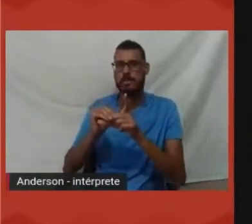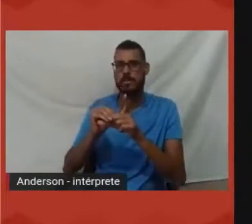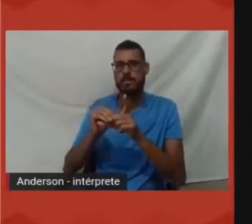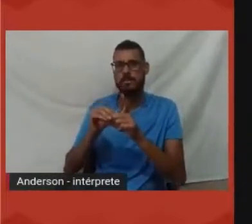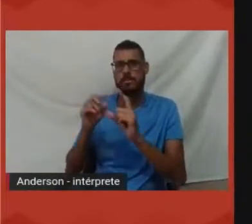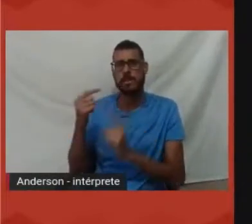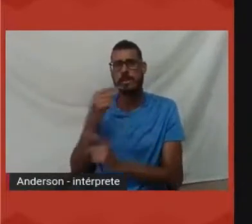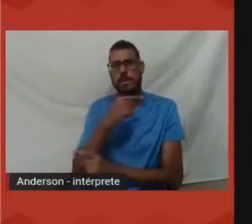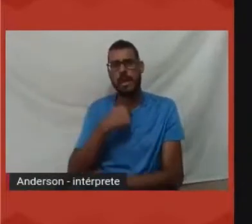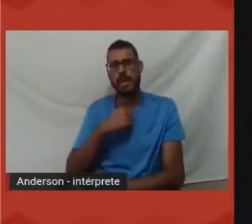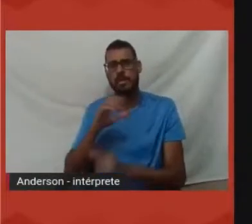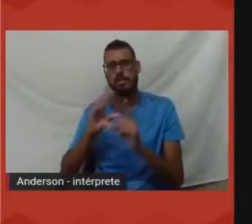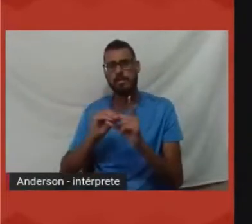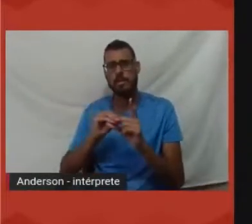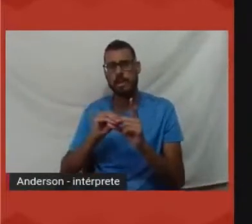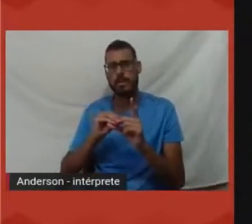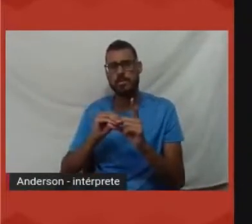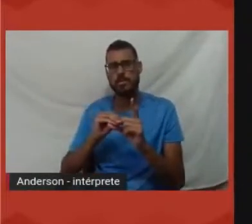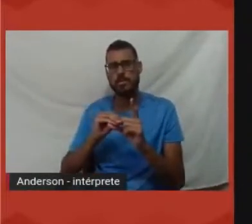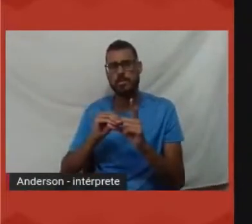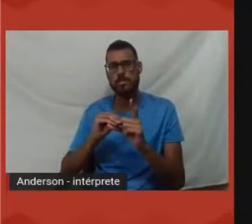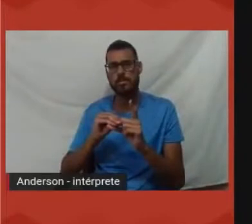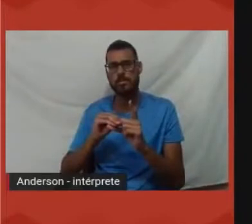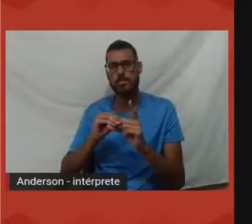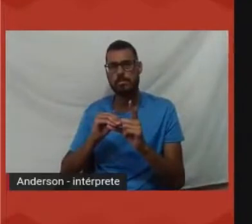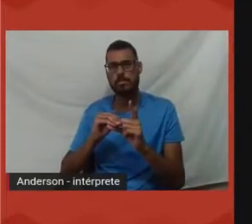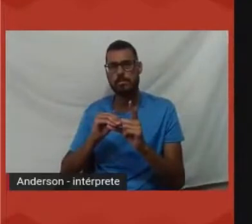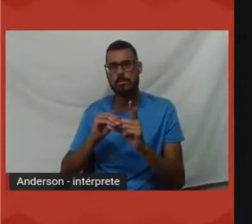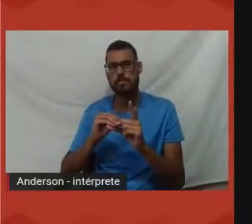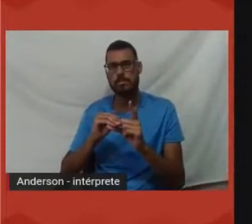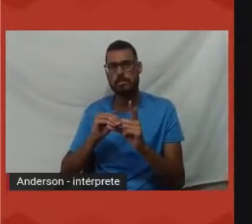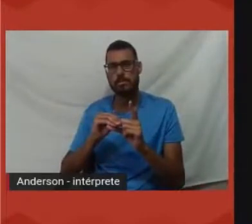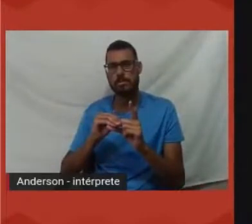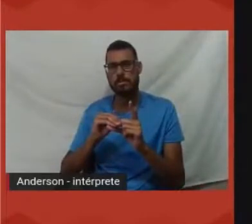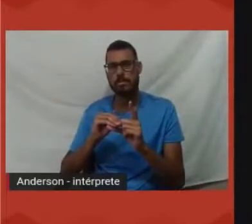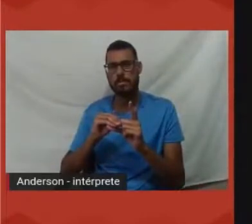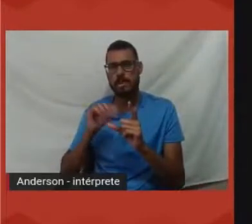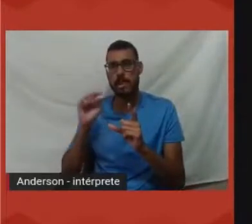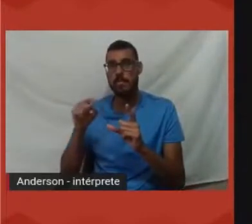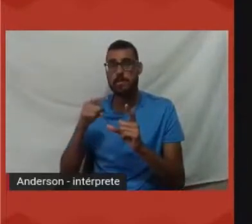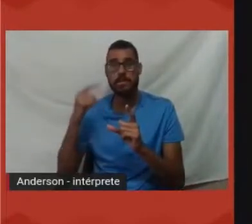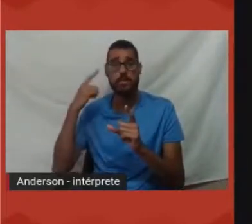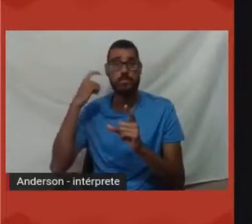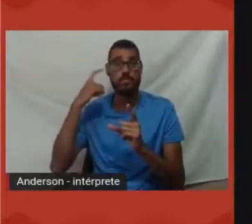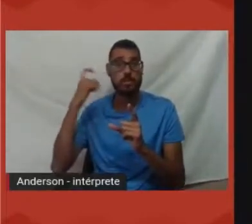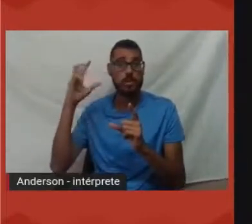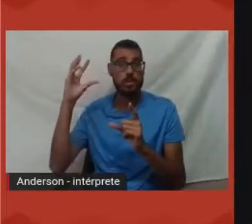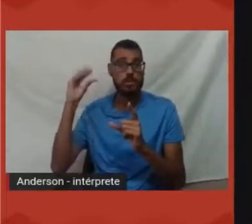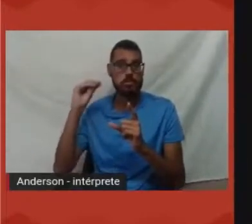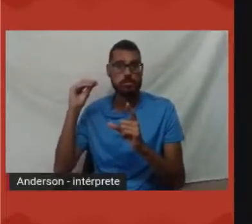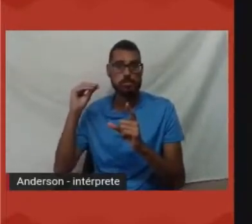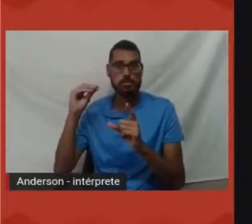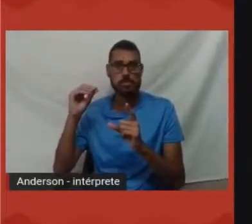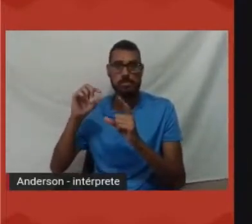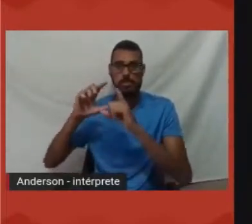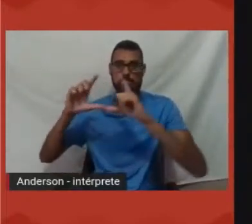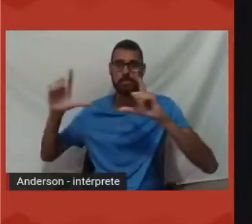mutado. Não, para você falar assim, mutar a saída de som. Clica na aba